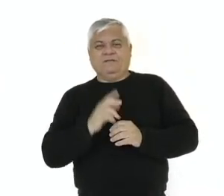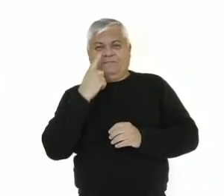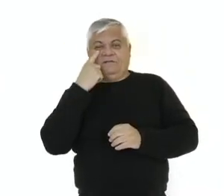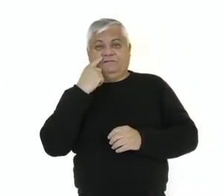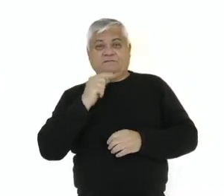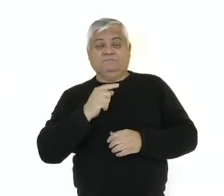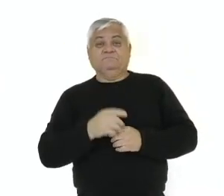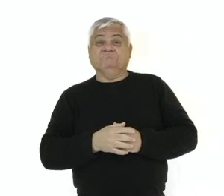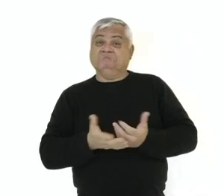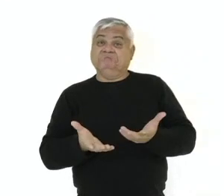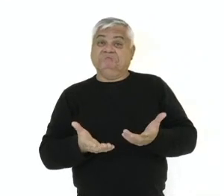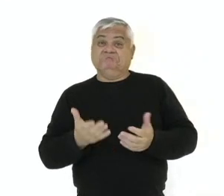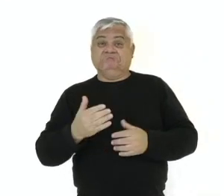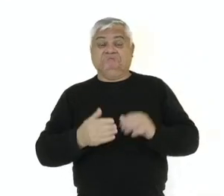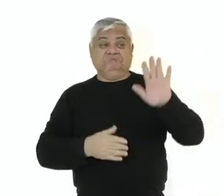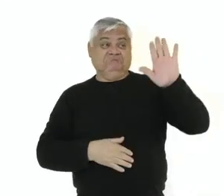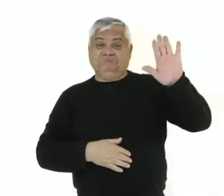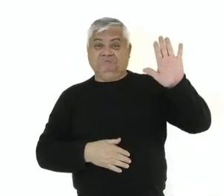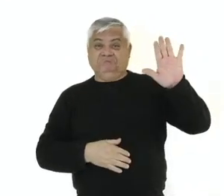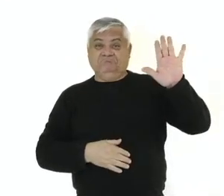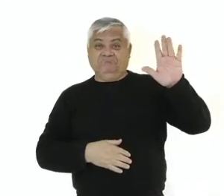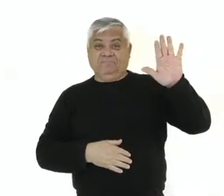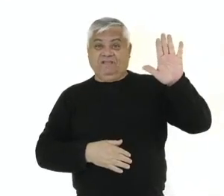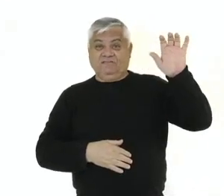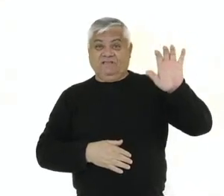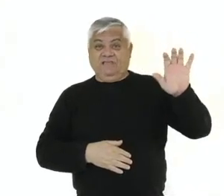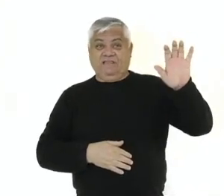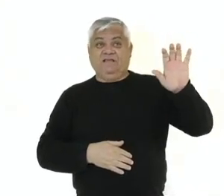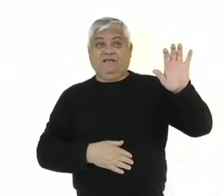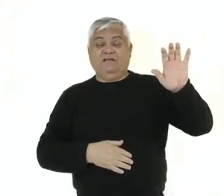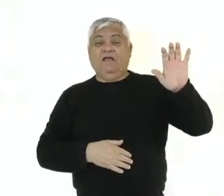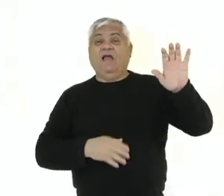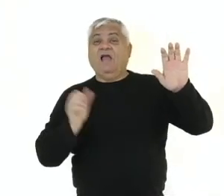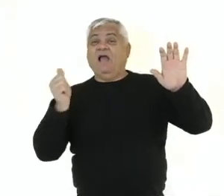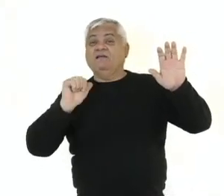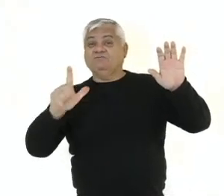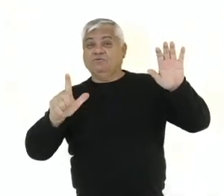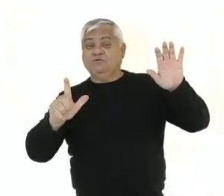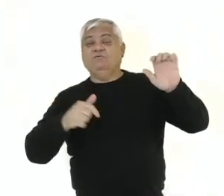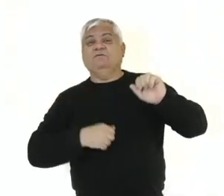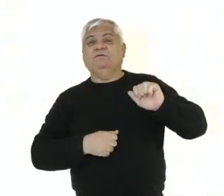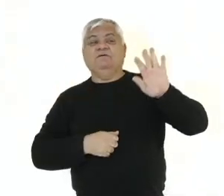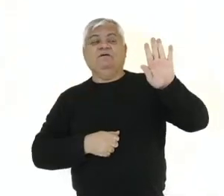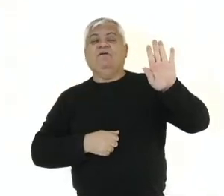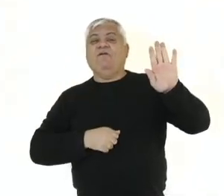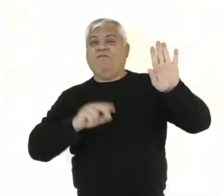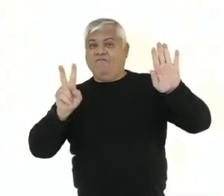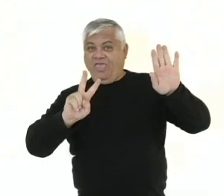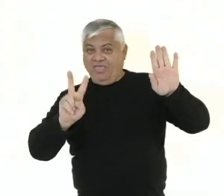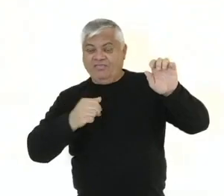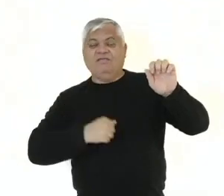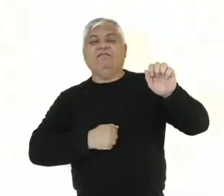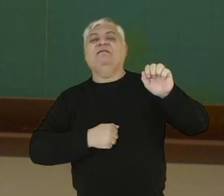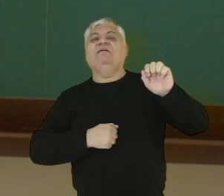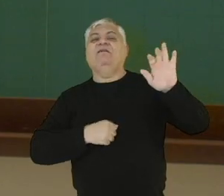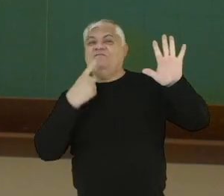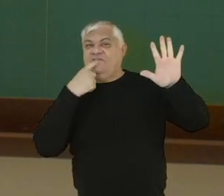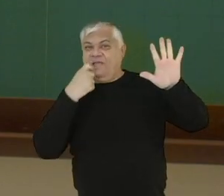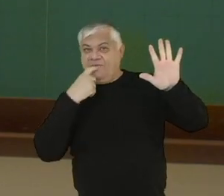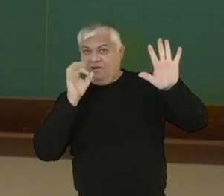primeira situação, mão esquerda, eu posso ter mão esquerda no azul, mão esquerda no verde, mão esquerda no